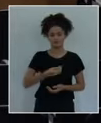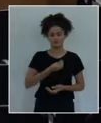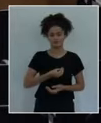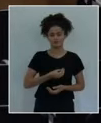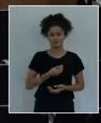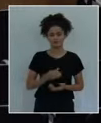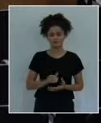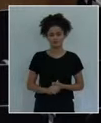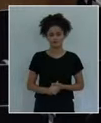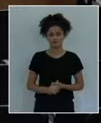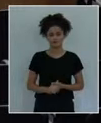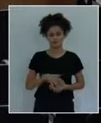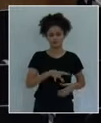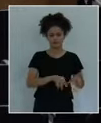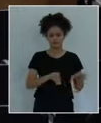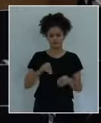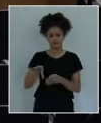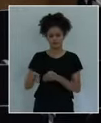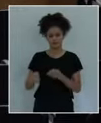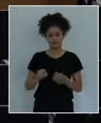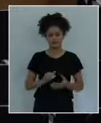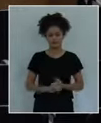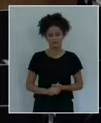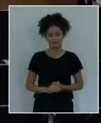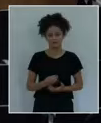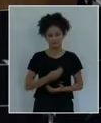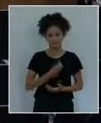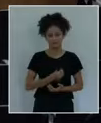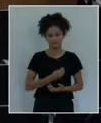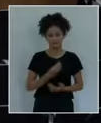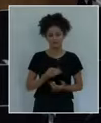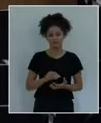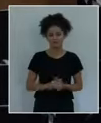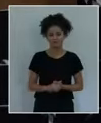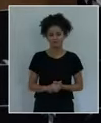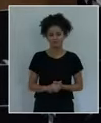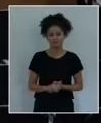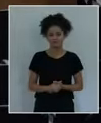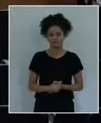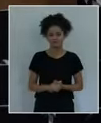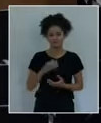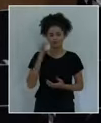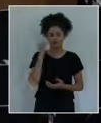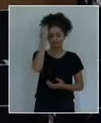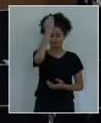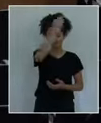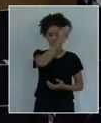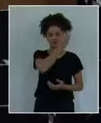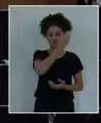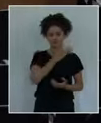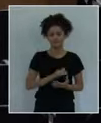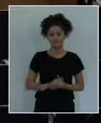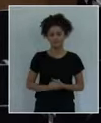Presente. Antônio Carlos Pracatá de Souza. Presente. Carlos Alberto Montanha da